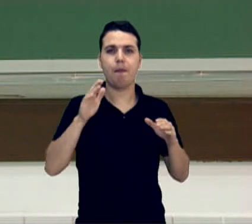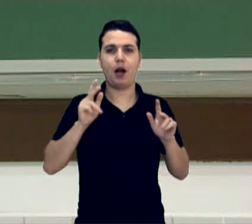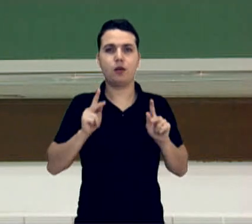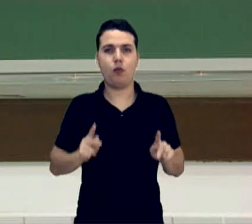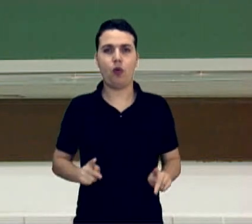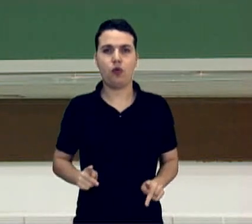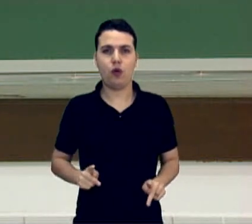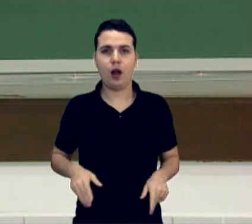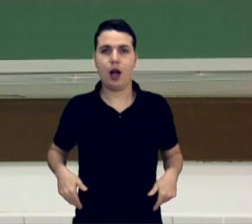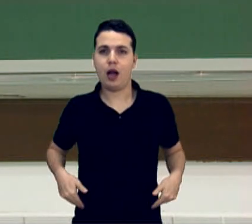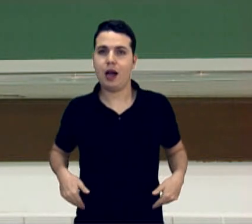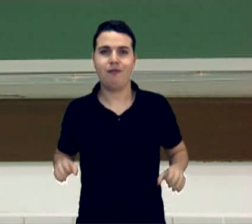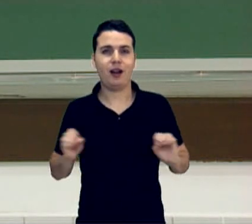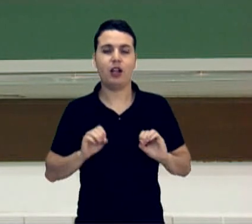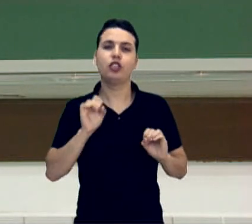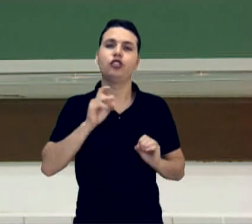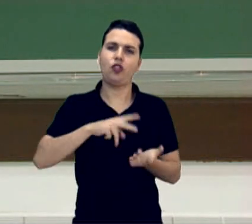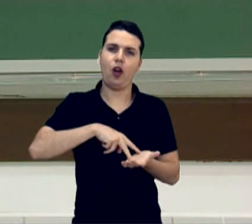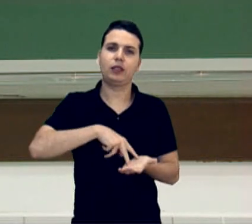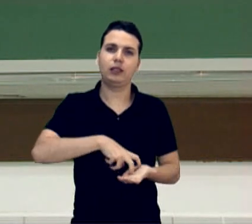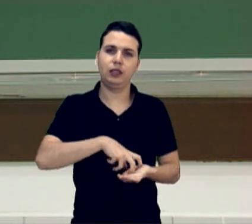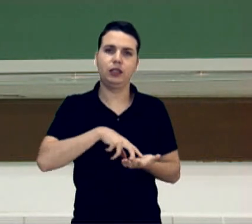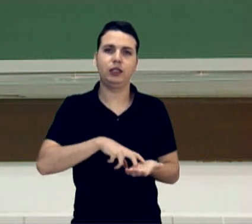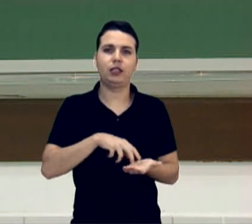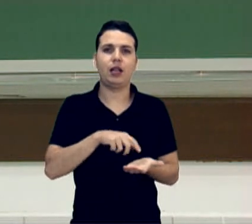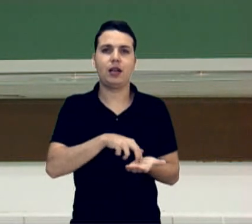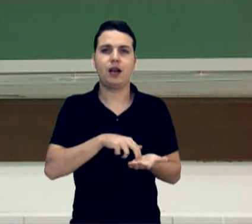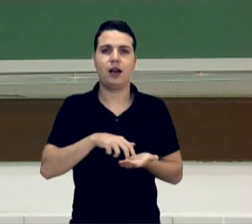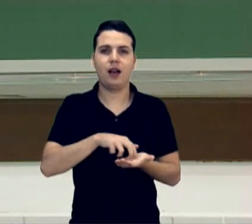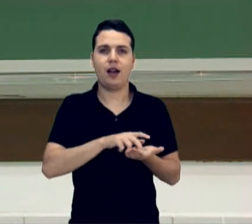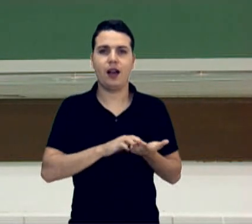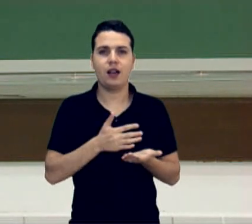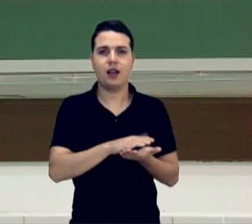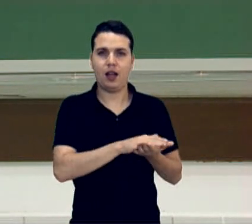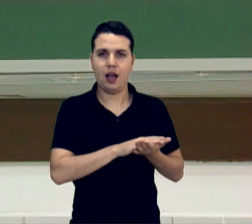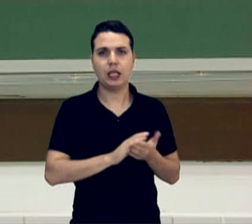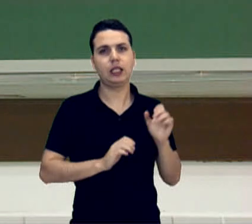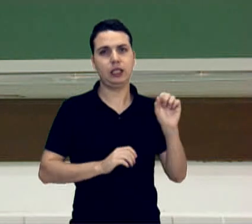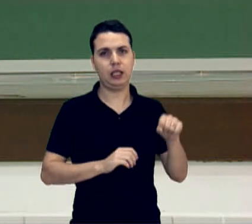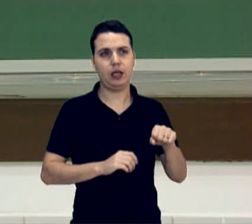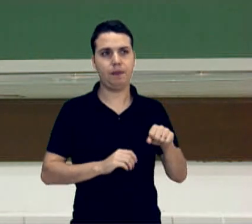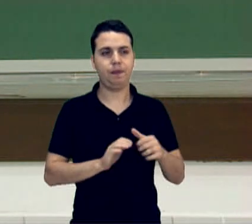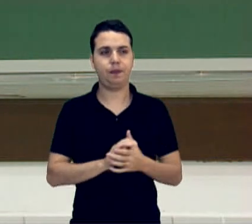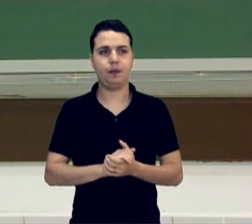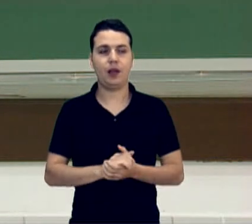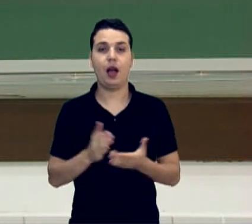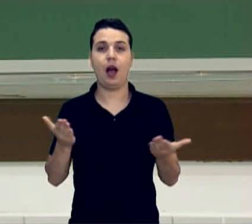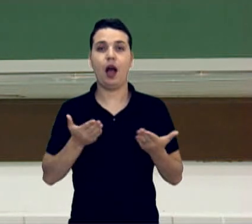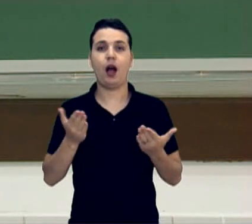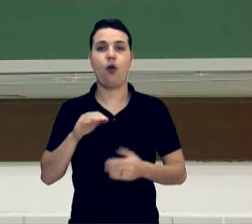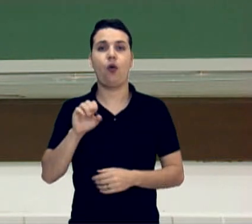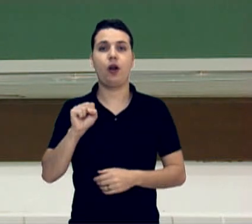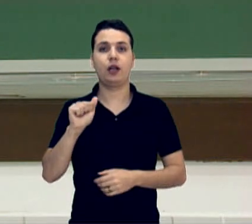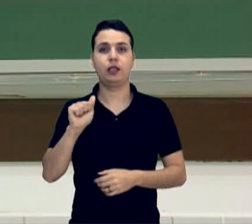de quadril, com exceção do samba. O samba a gente já soltou o joelhinho, já soltou o quadril, né? E agora tem